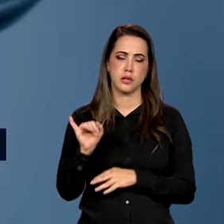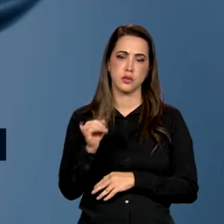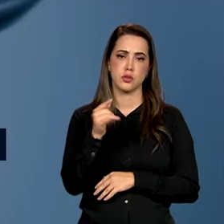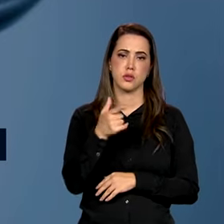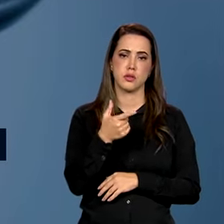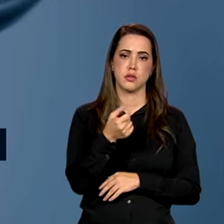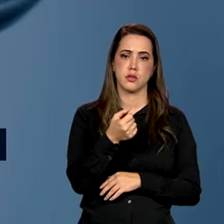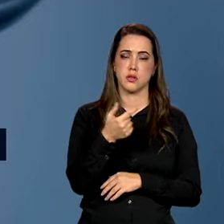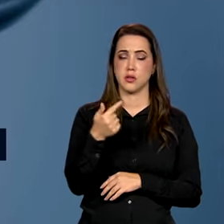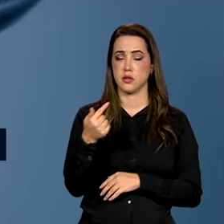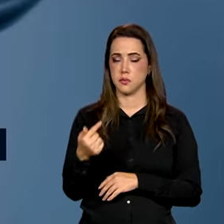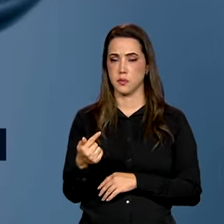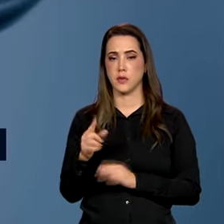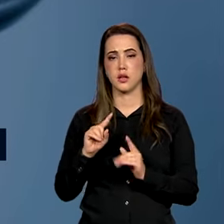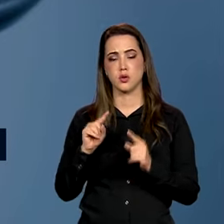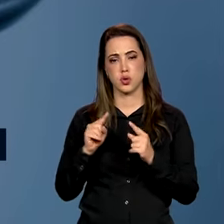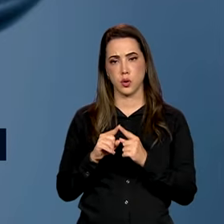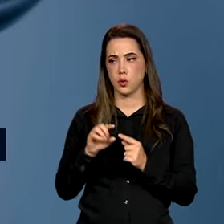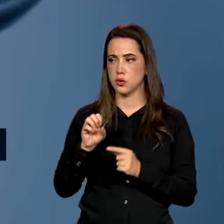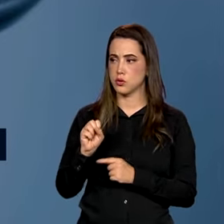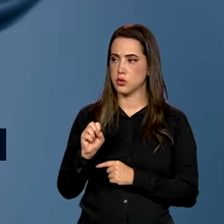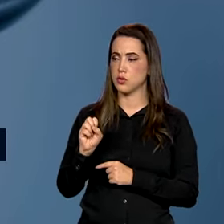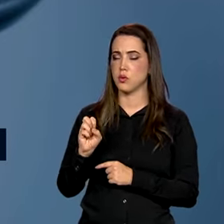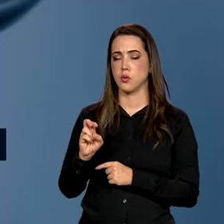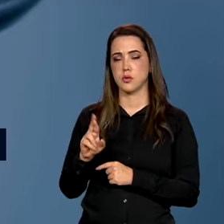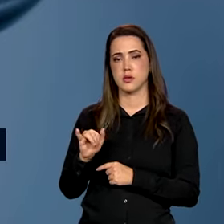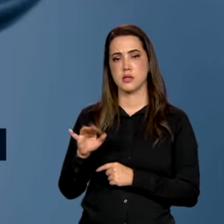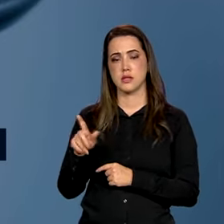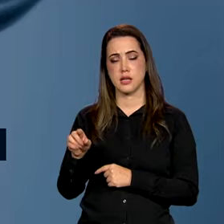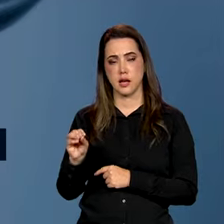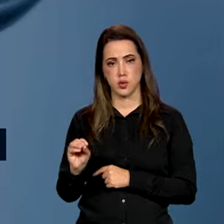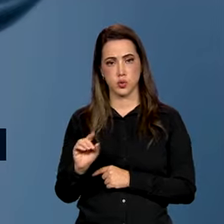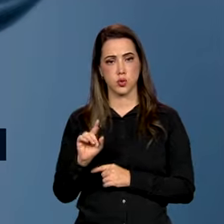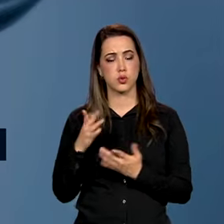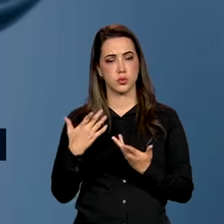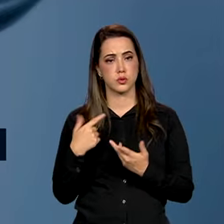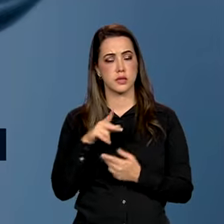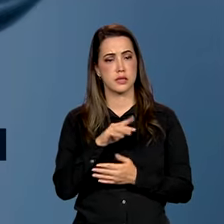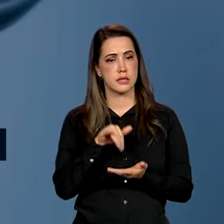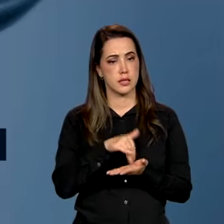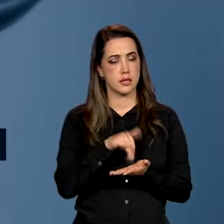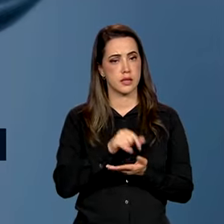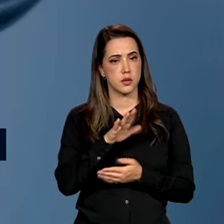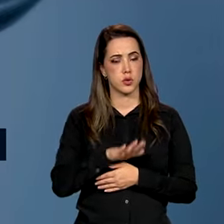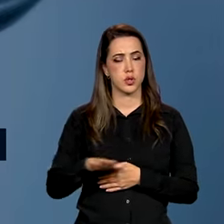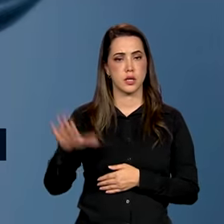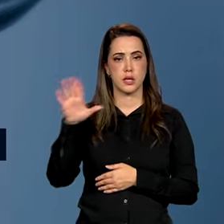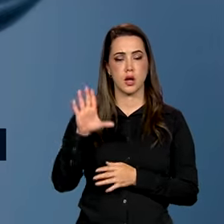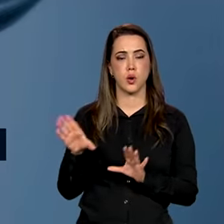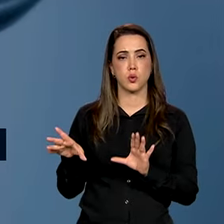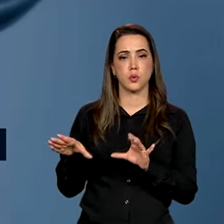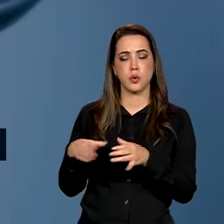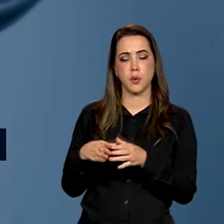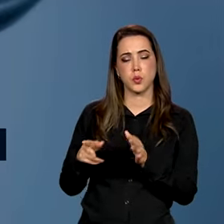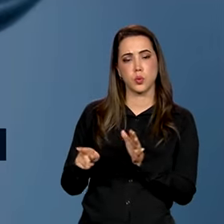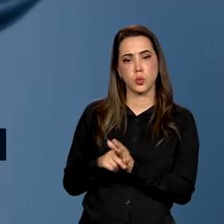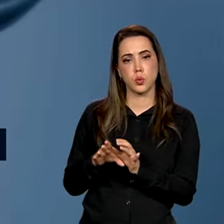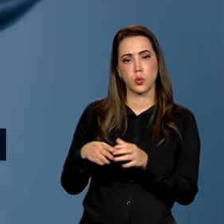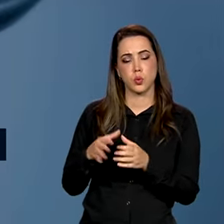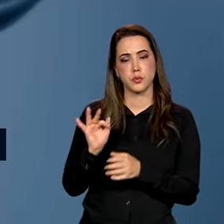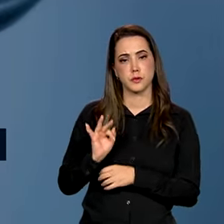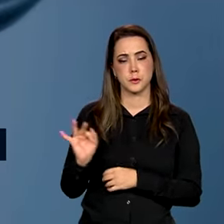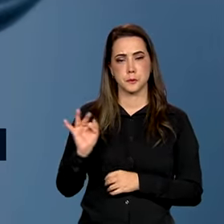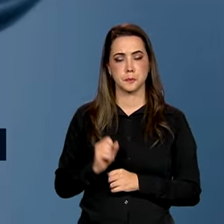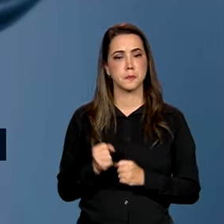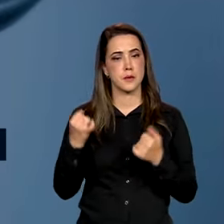segundo Sérgio Ronaldo da Silva secretário-geral da Confederação dos trabalhadores do Serviço Público Federal ele